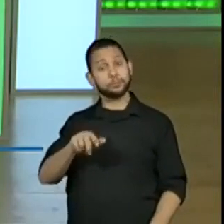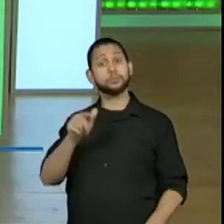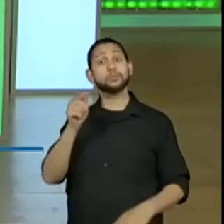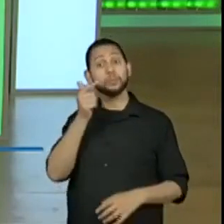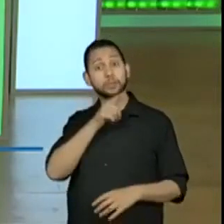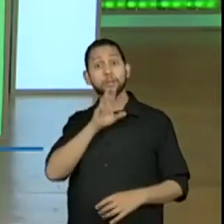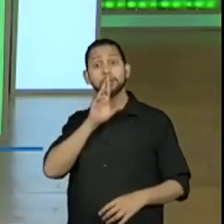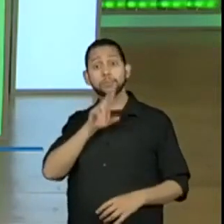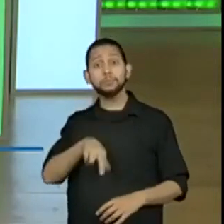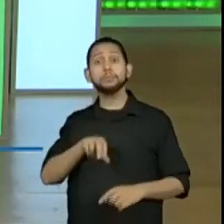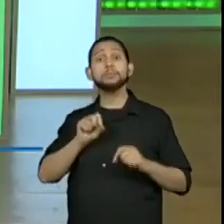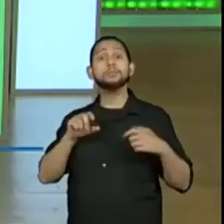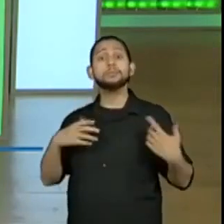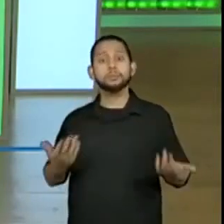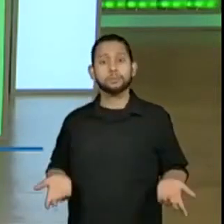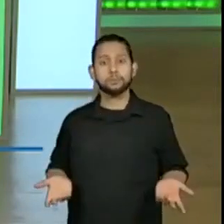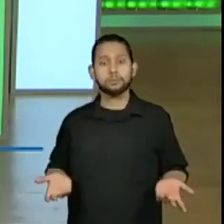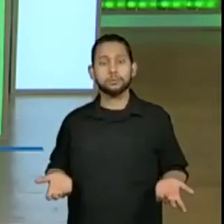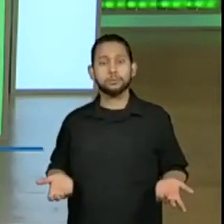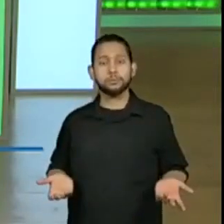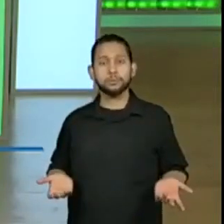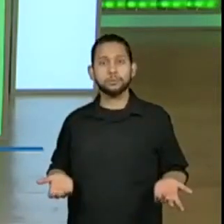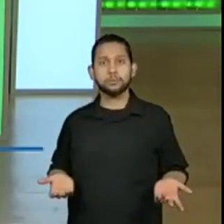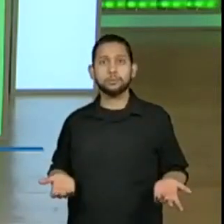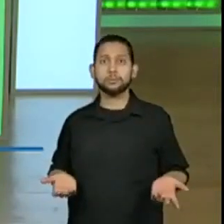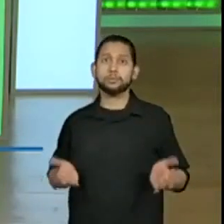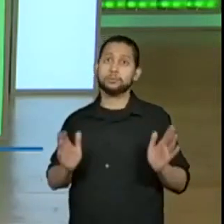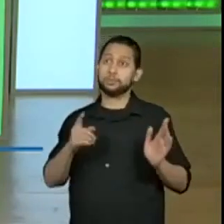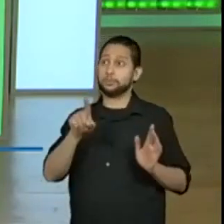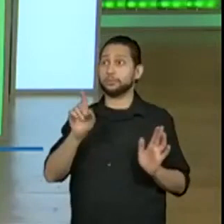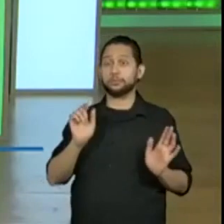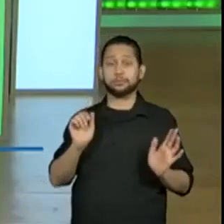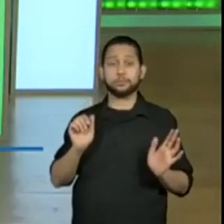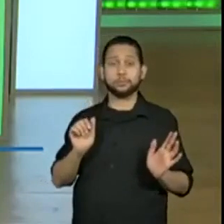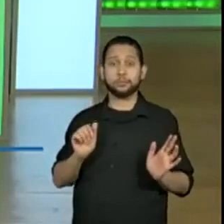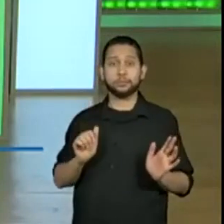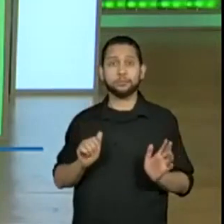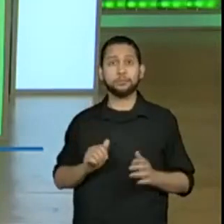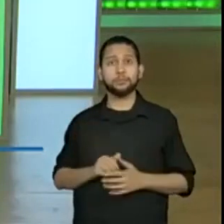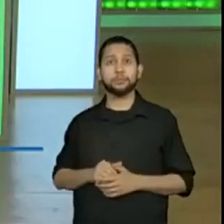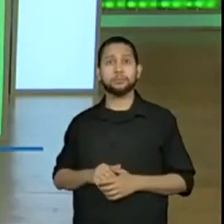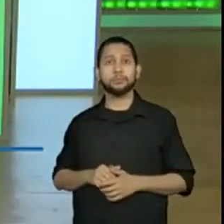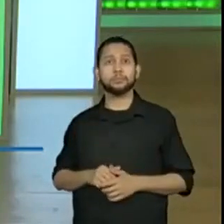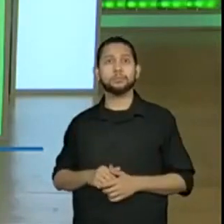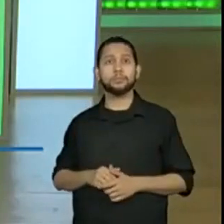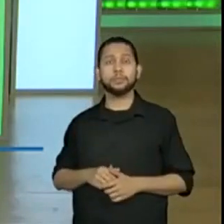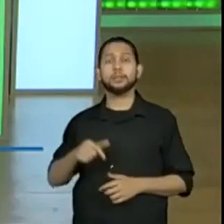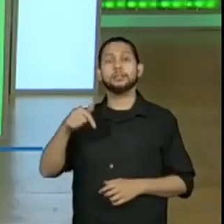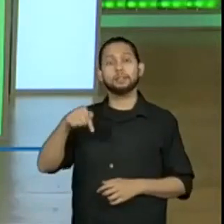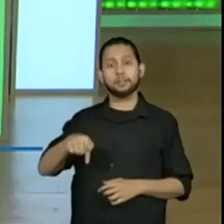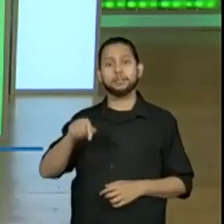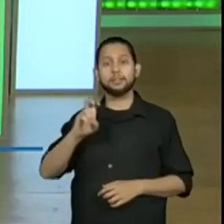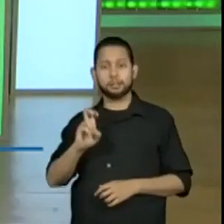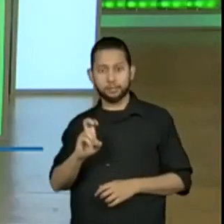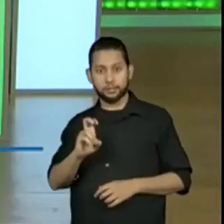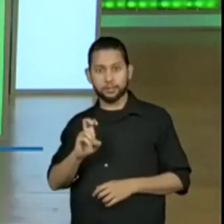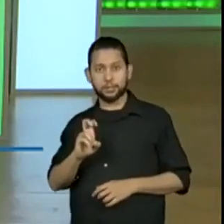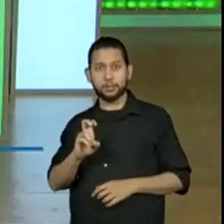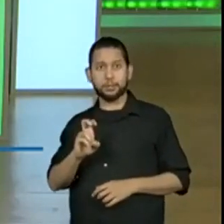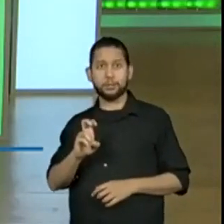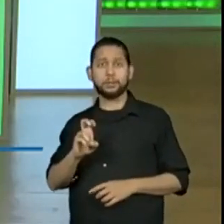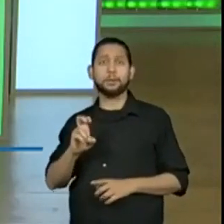na resposta de... De... Você que tem que dar a resposta. Vamos lá. Qual, não, 75 mais um